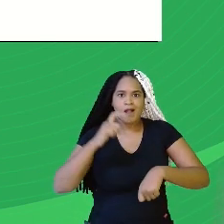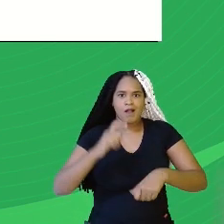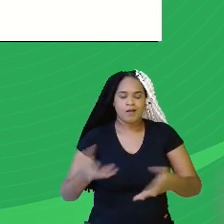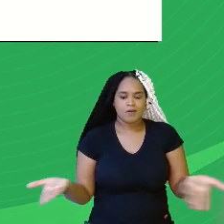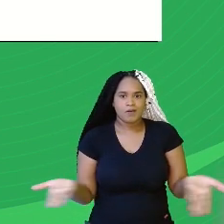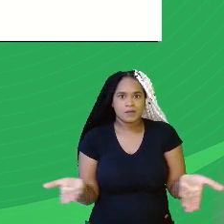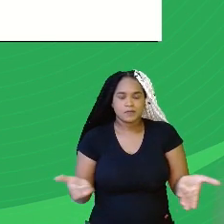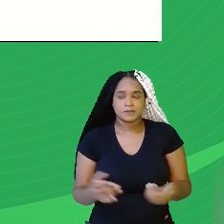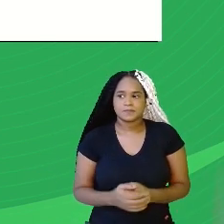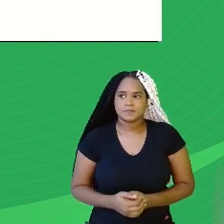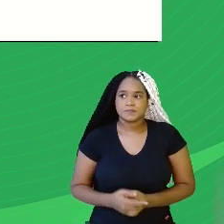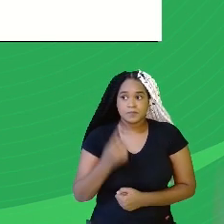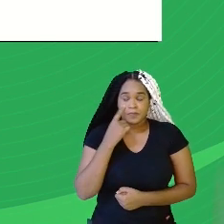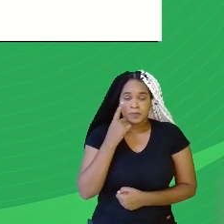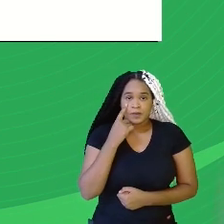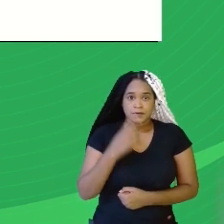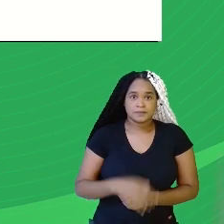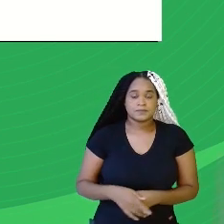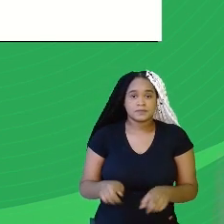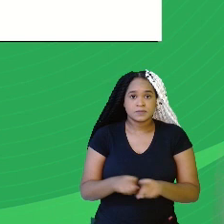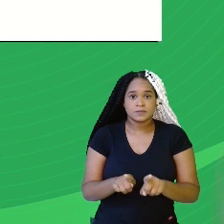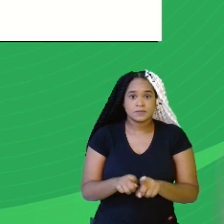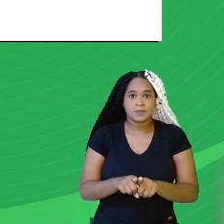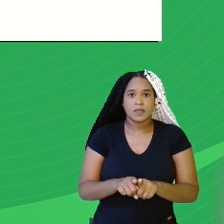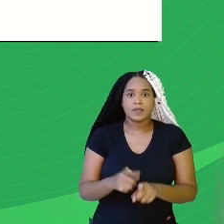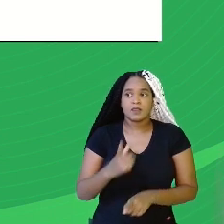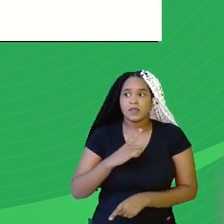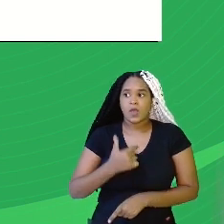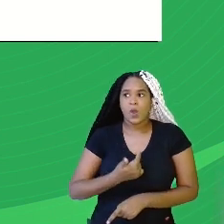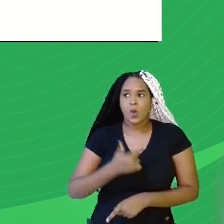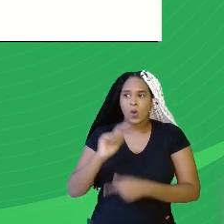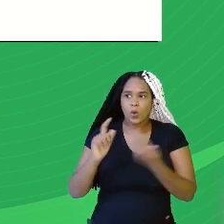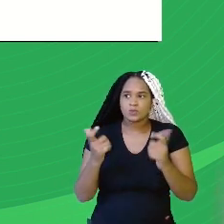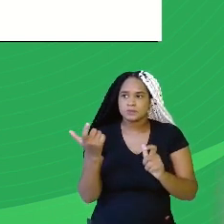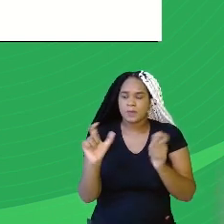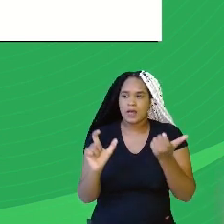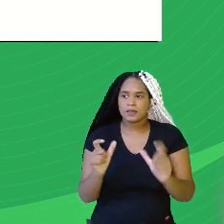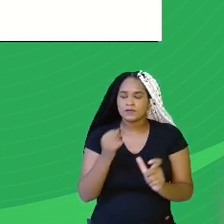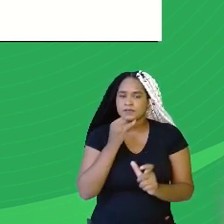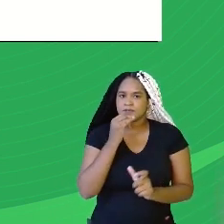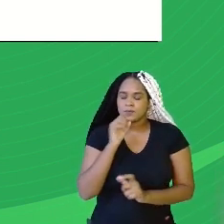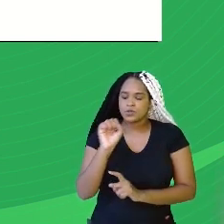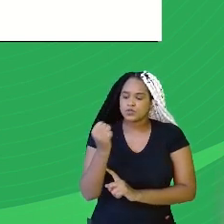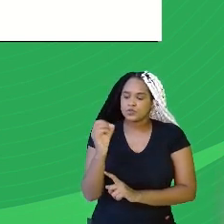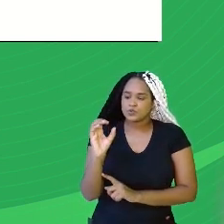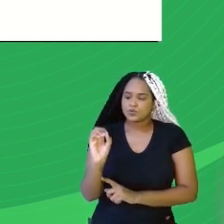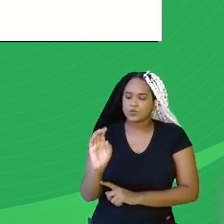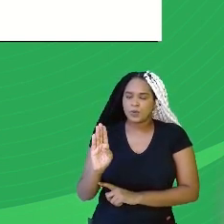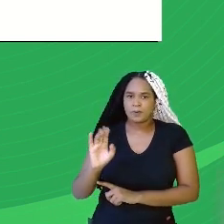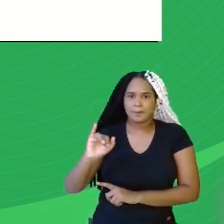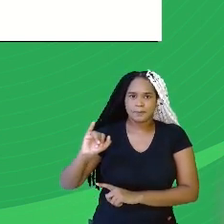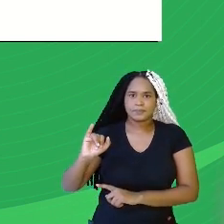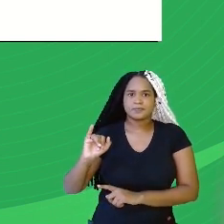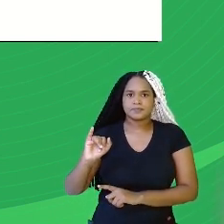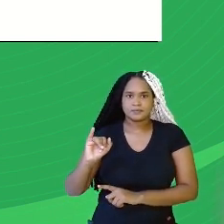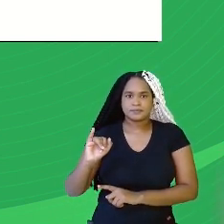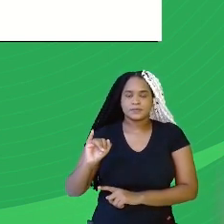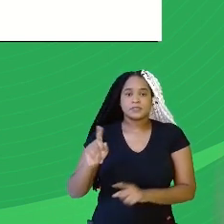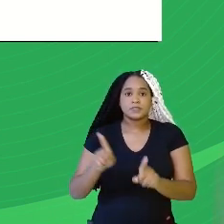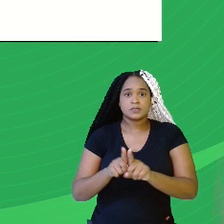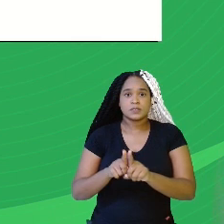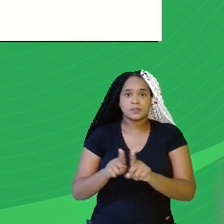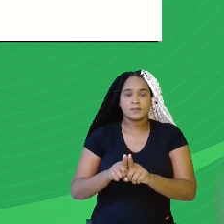outra parte, ó. Quem sobe, não fica. Não está falando subiu, não está falando ficou, não está dizendo